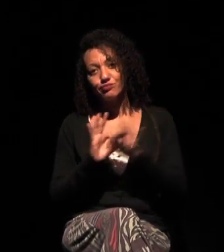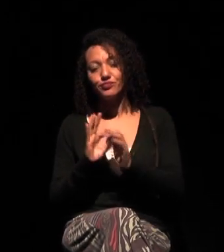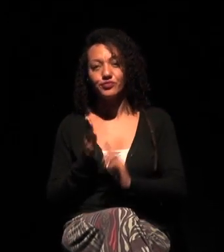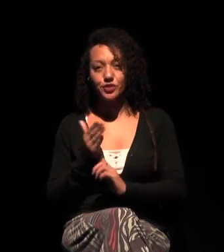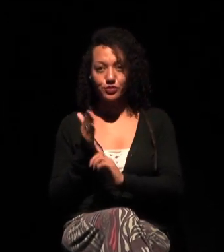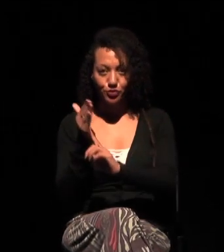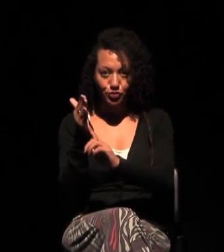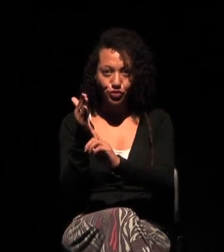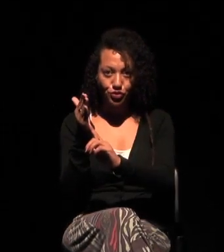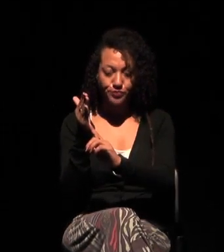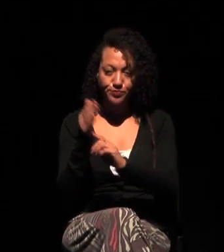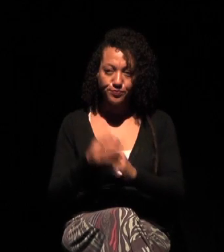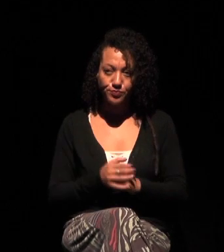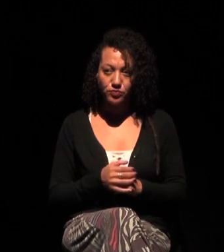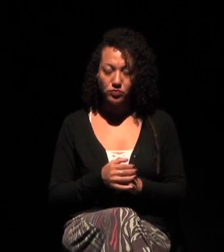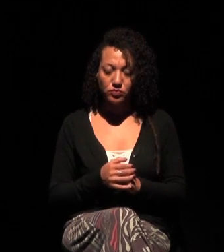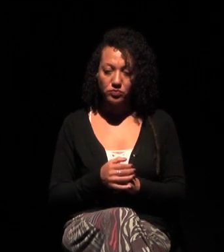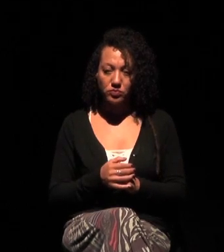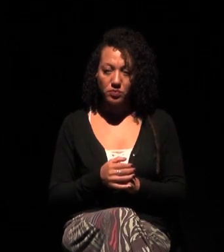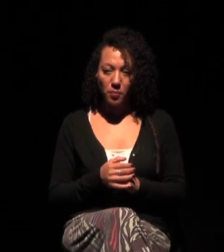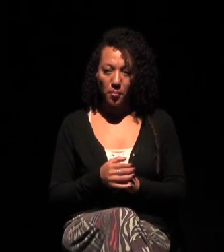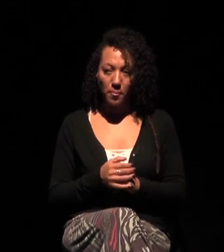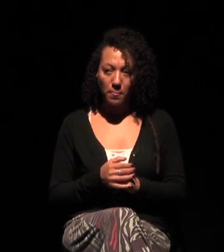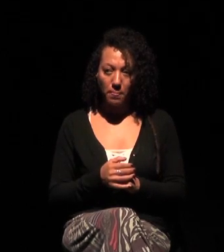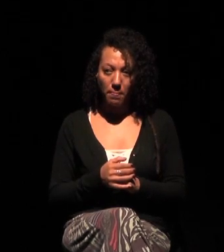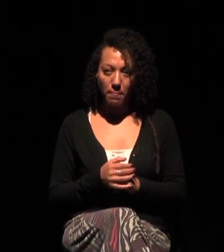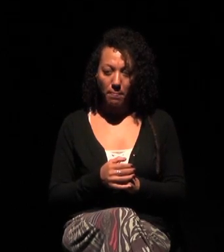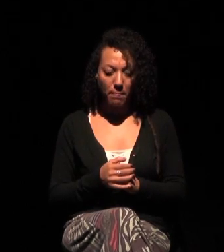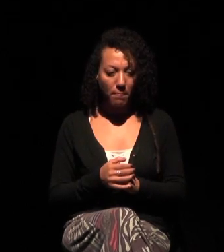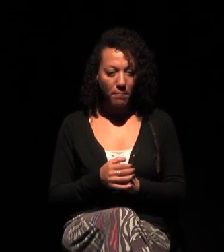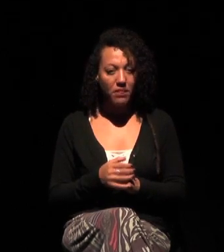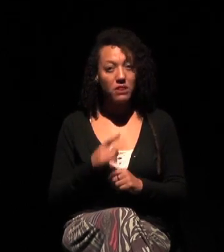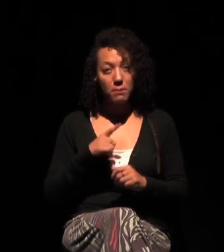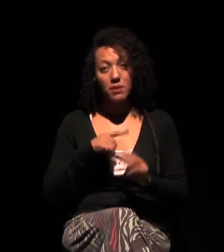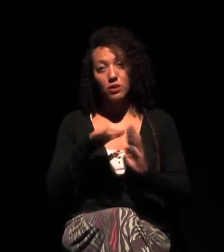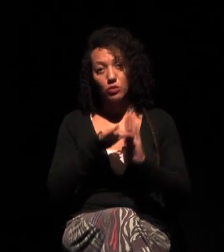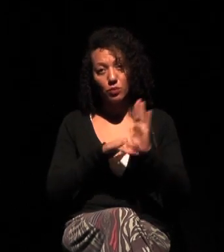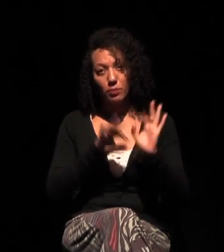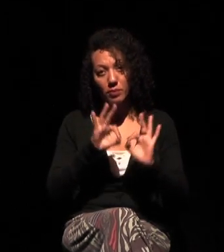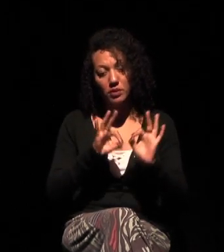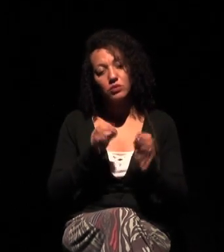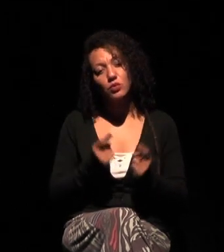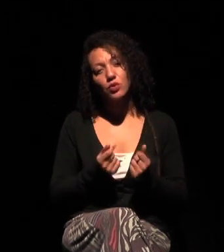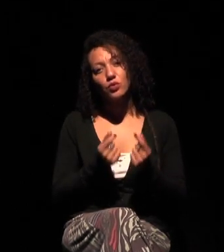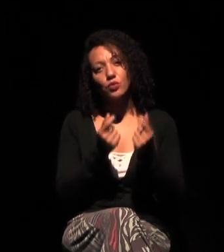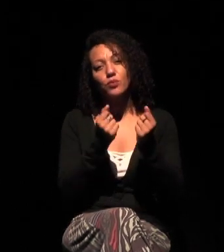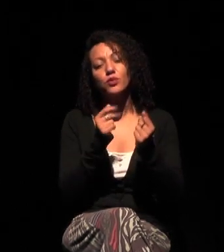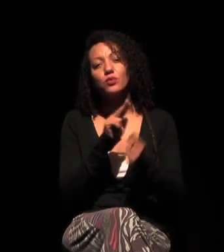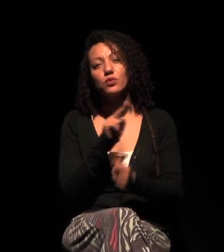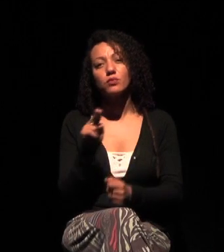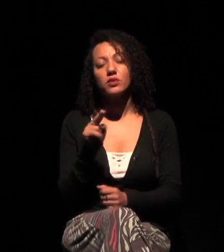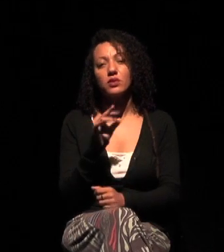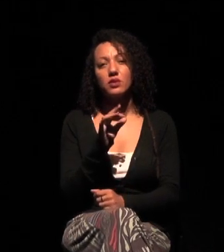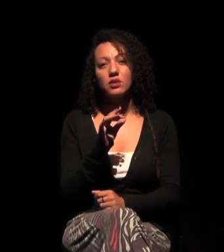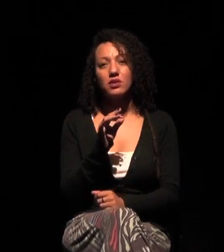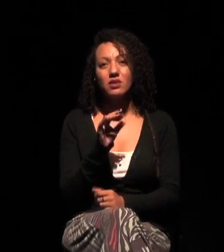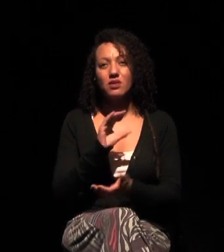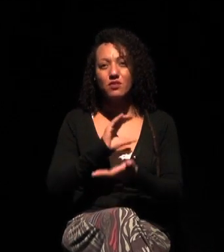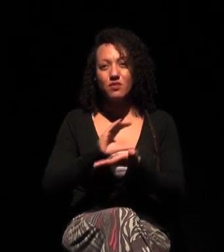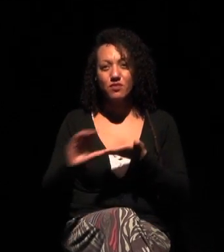aquilo que depois no plano econômico foi o que chama a financeirização da